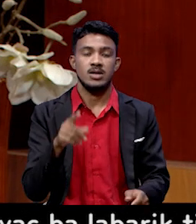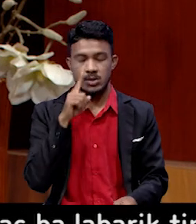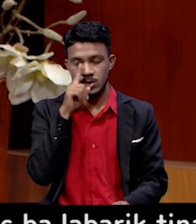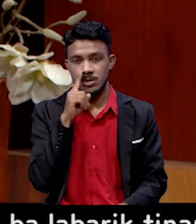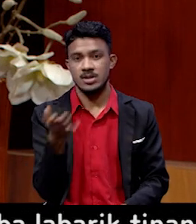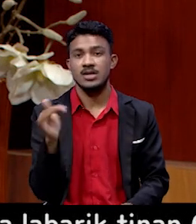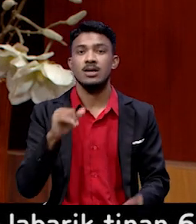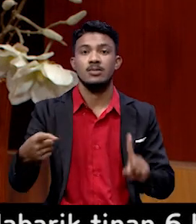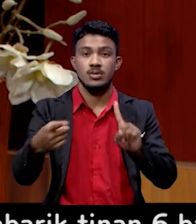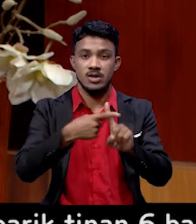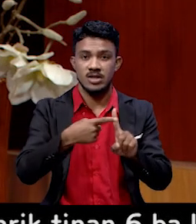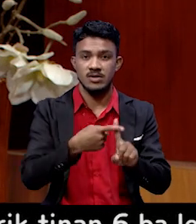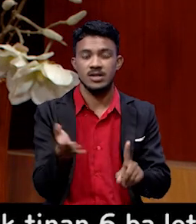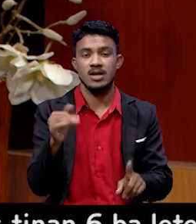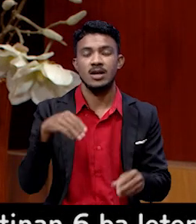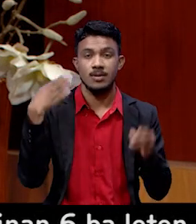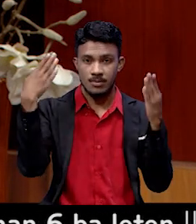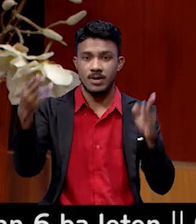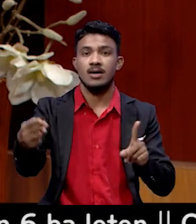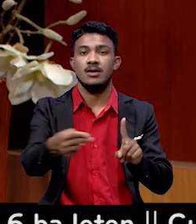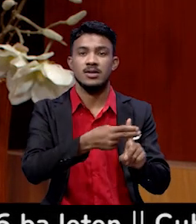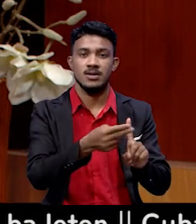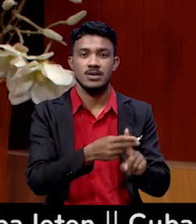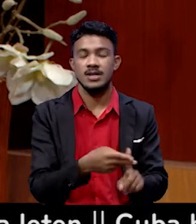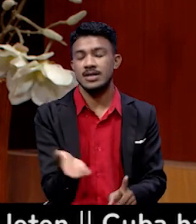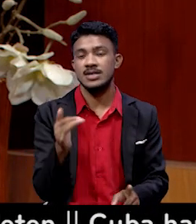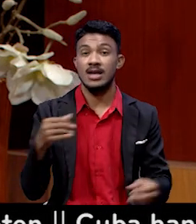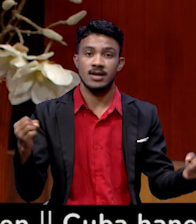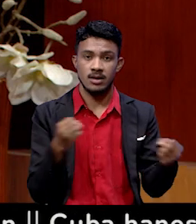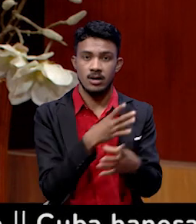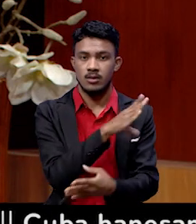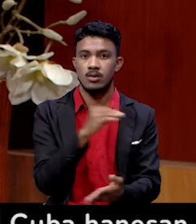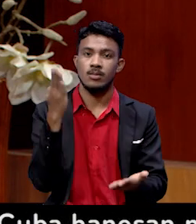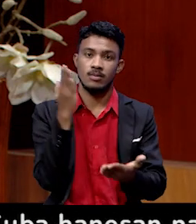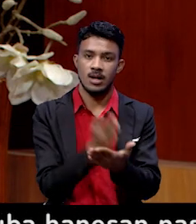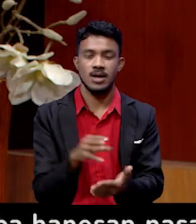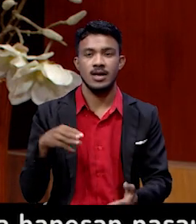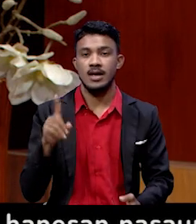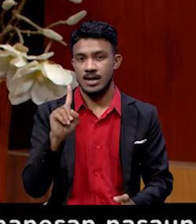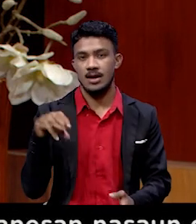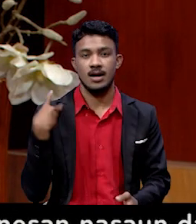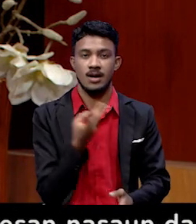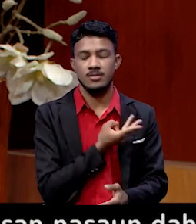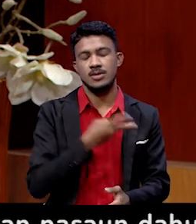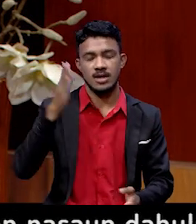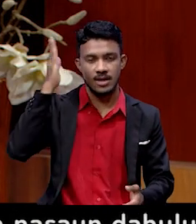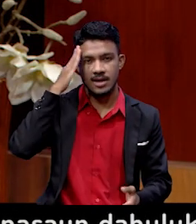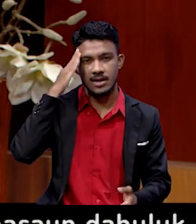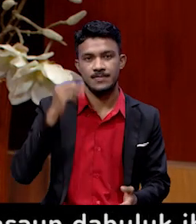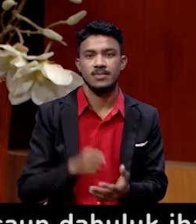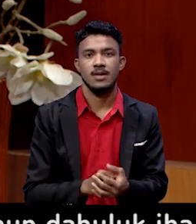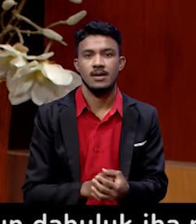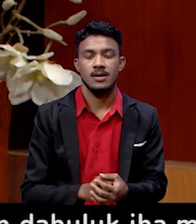que estar em isolamento. Se ela está, se ela preparado vai dar né. Agora, ida né, a mim mos, a mim reconhece. Reconhece que